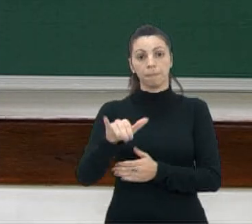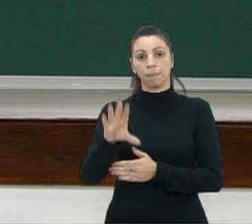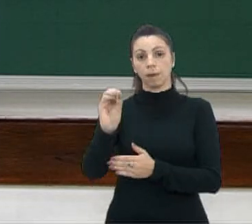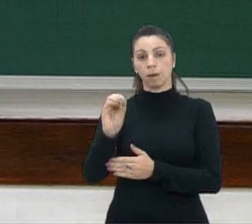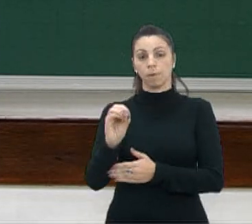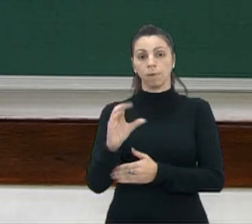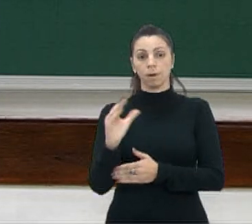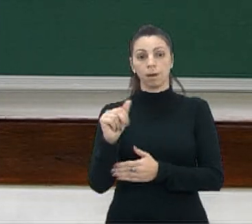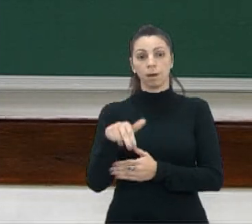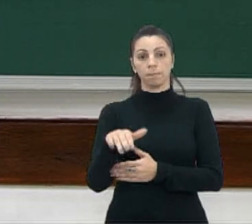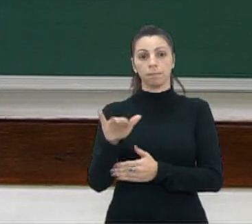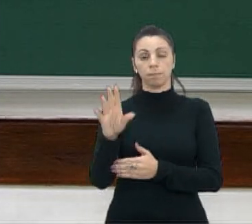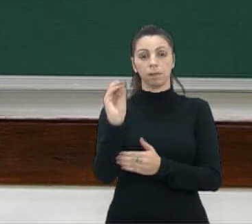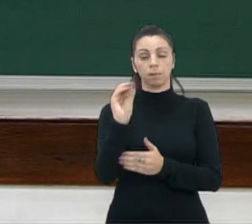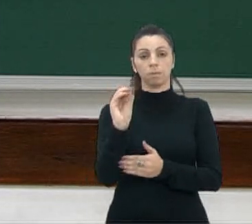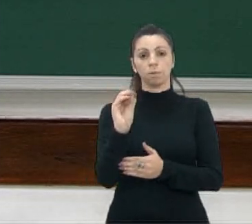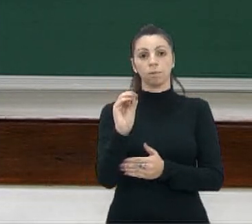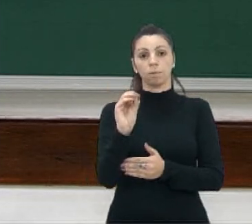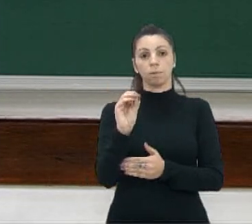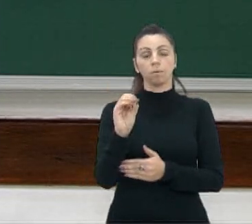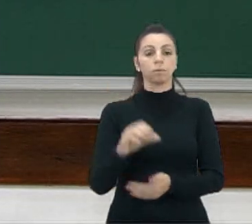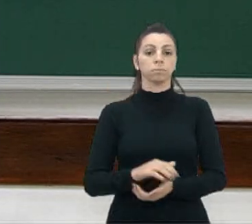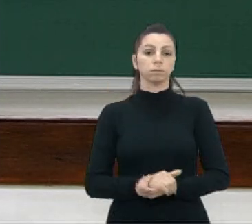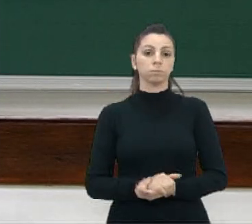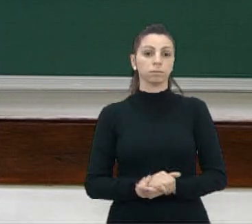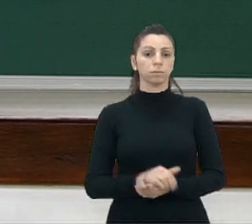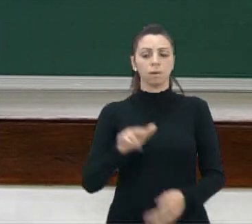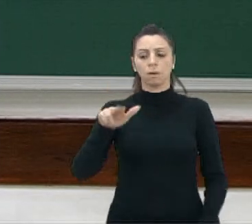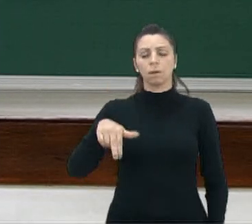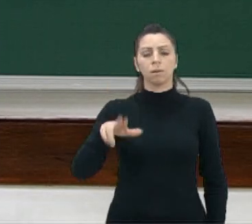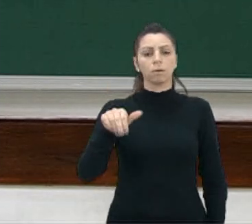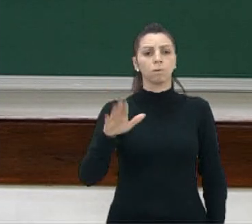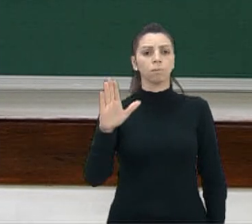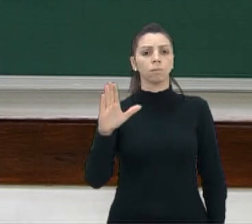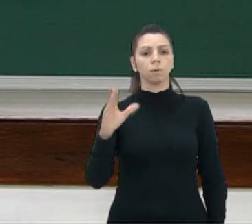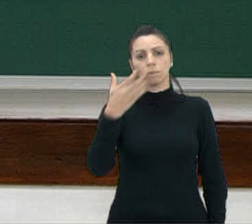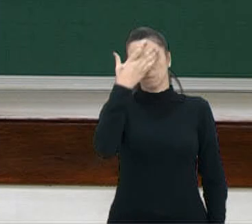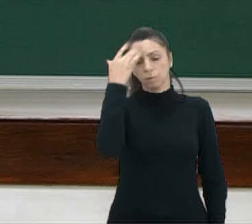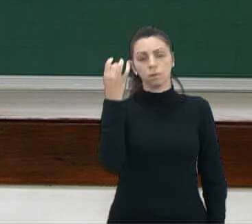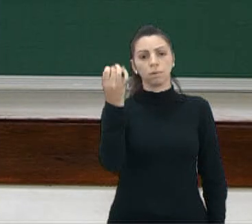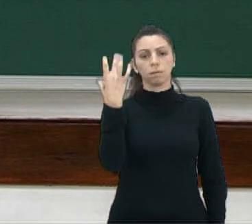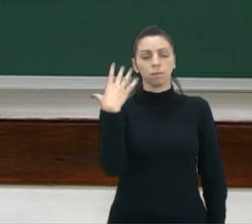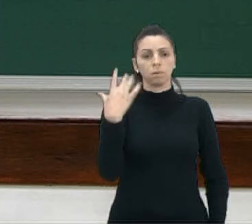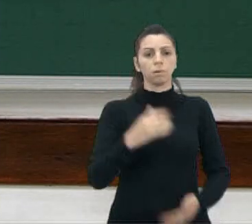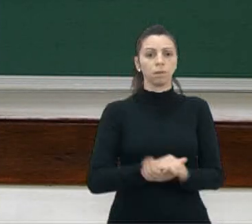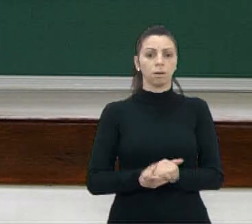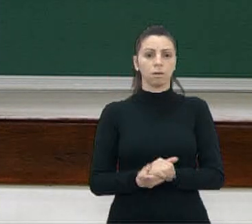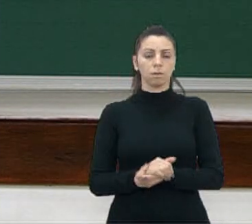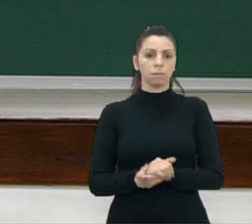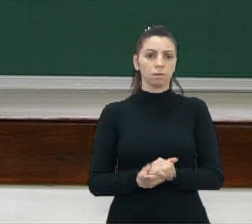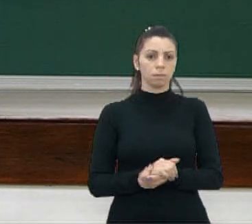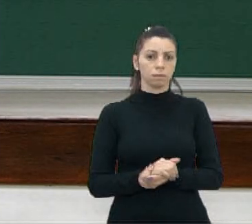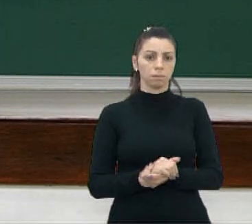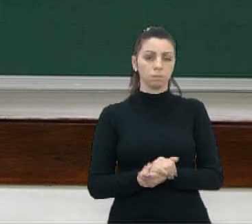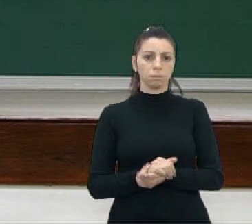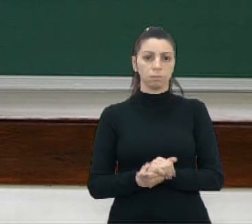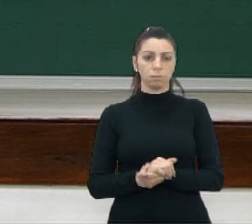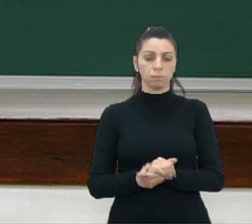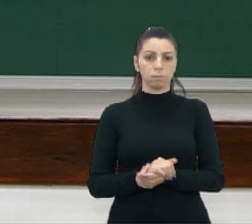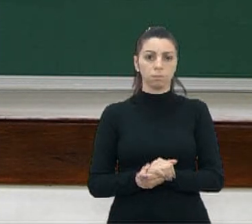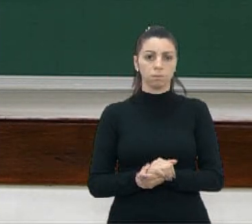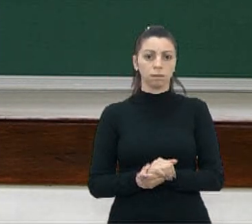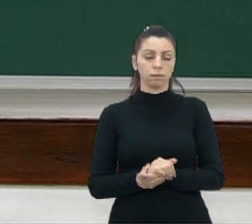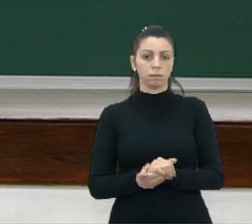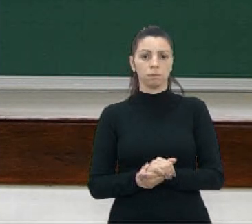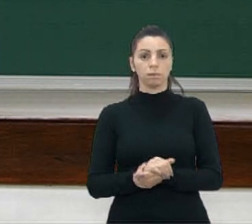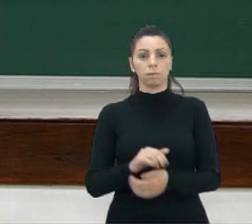né? Então, nunca me esquecerei. E para. Podia ter um ponto ali? Nunca me esquecerei. Daí